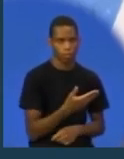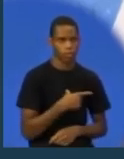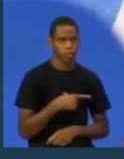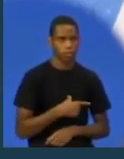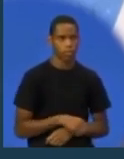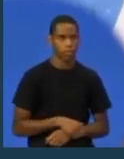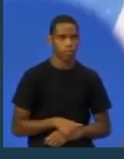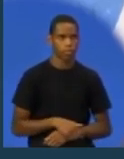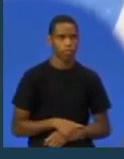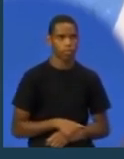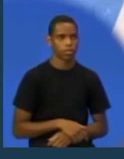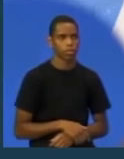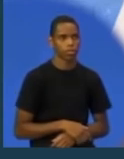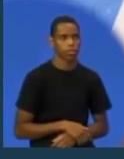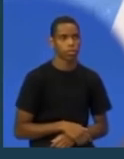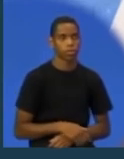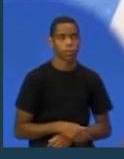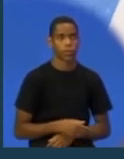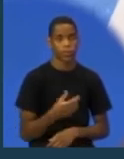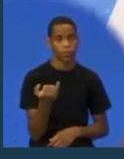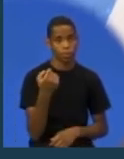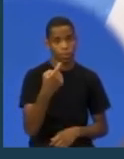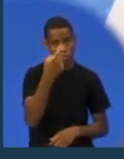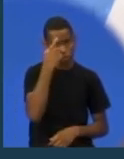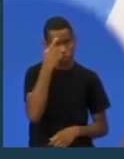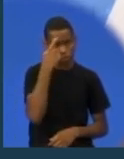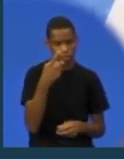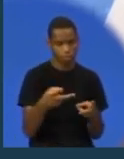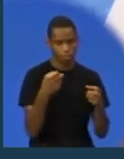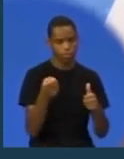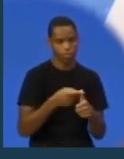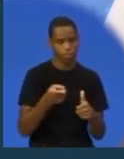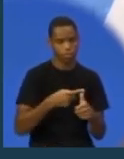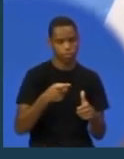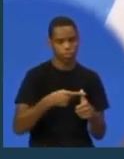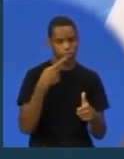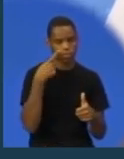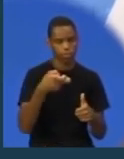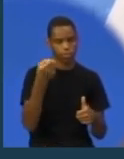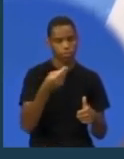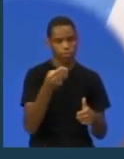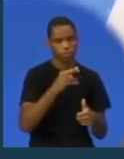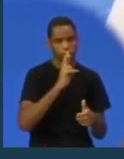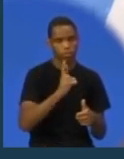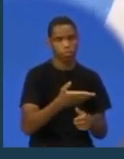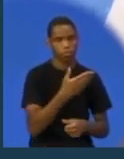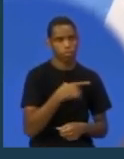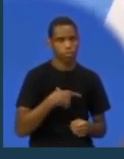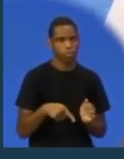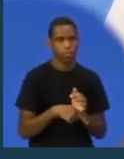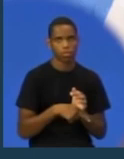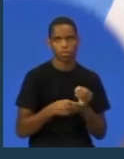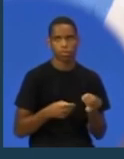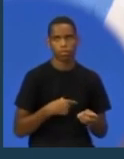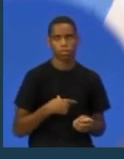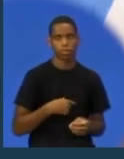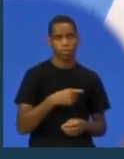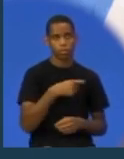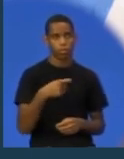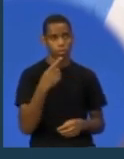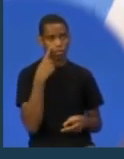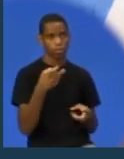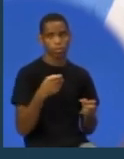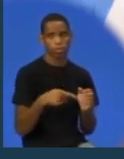questão juntos. Então, primeira coisa que eu preciso identificar para encontrar essa resposta é olhar para o eixo X